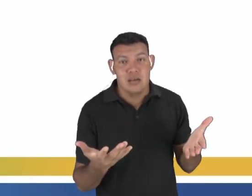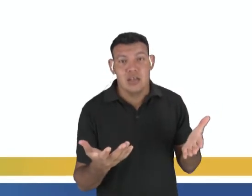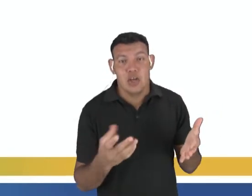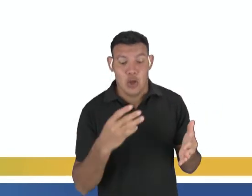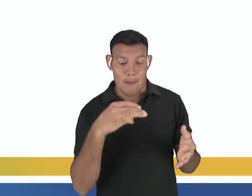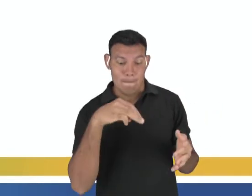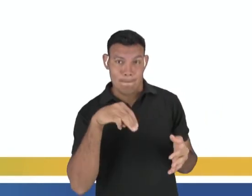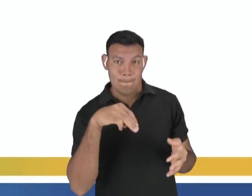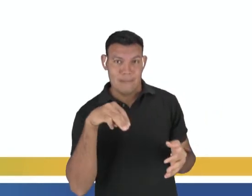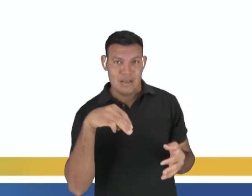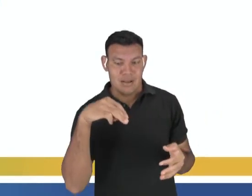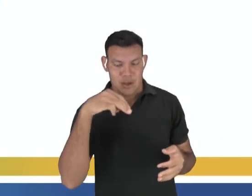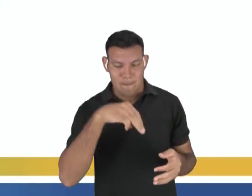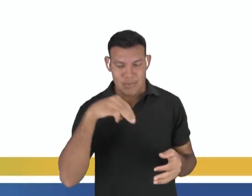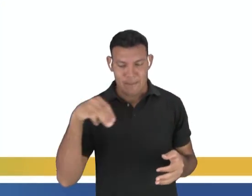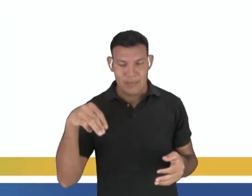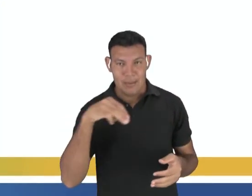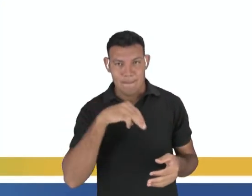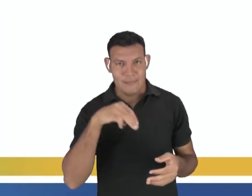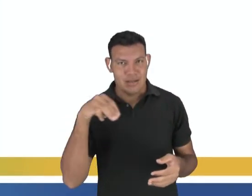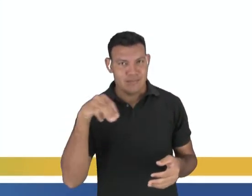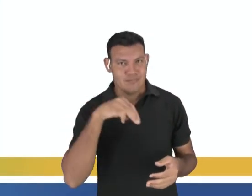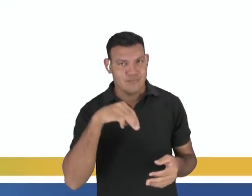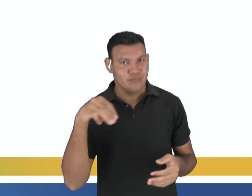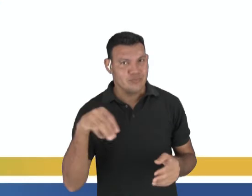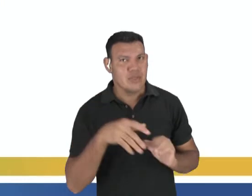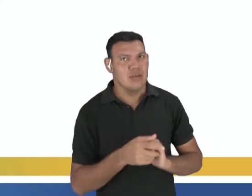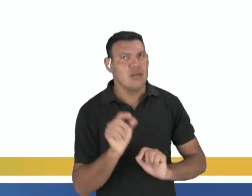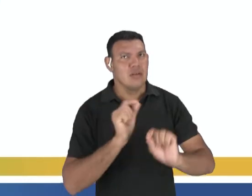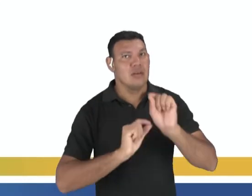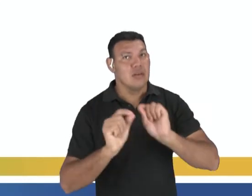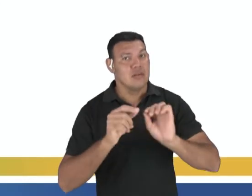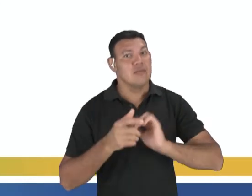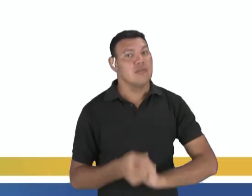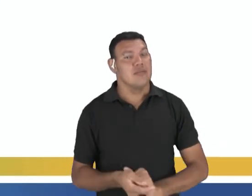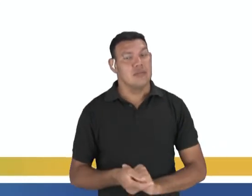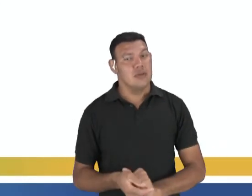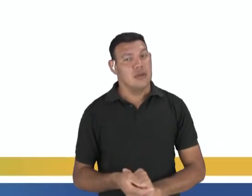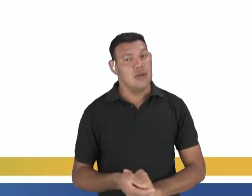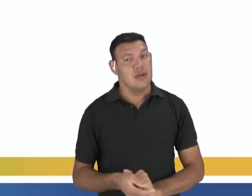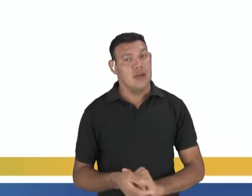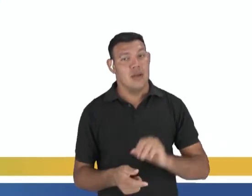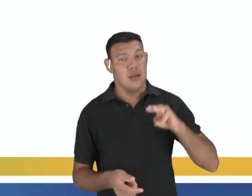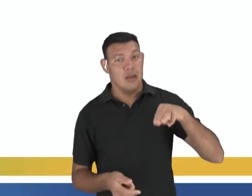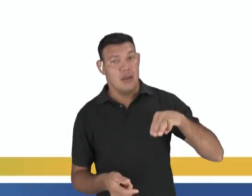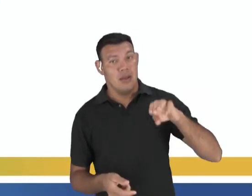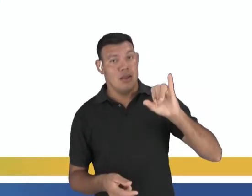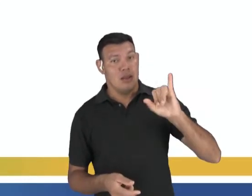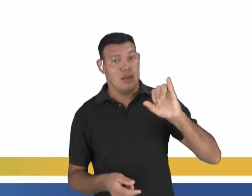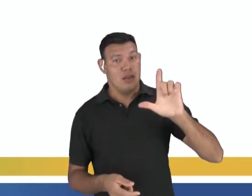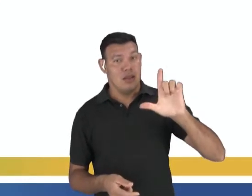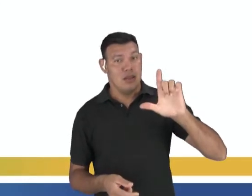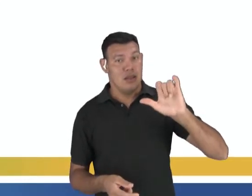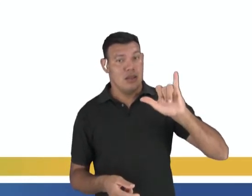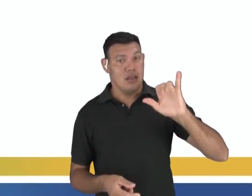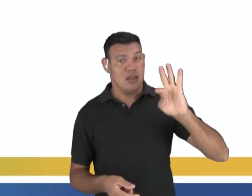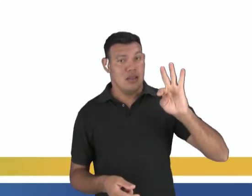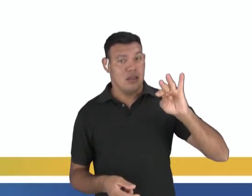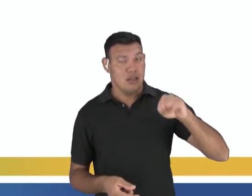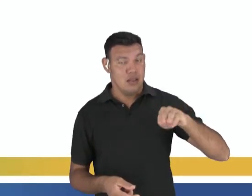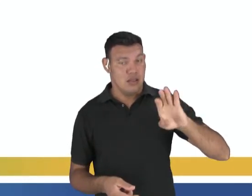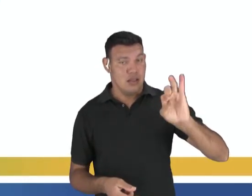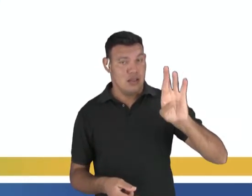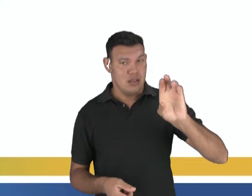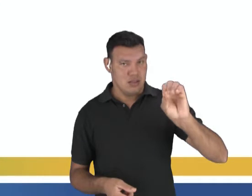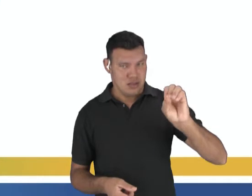seria Um milímetro né Vamos lá Relembrando que que é um milímetros 1 milímetro ele é a décima parte né